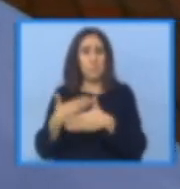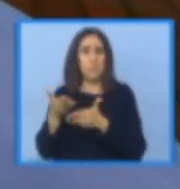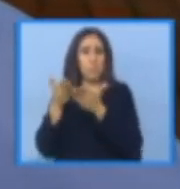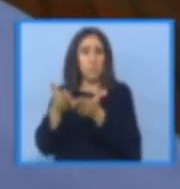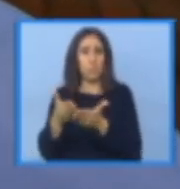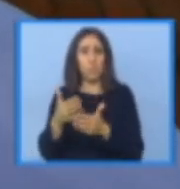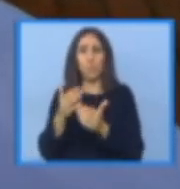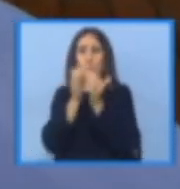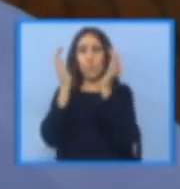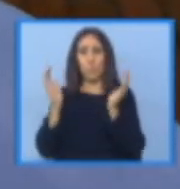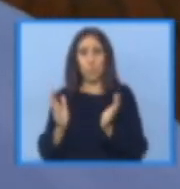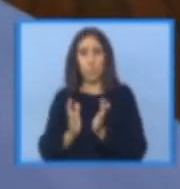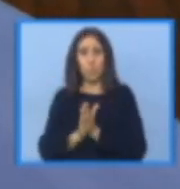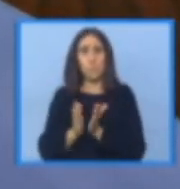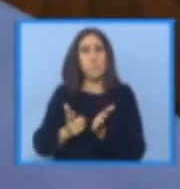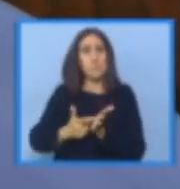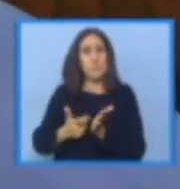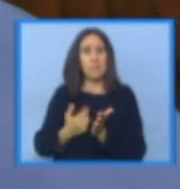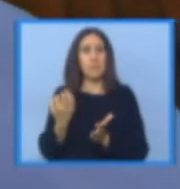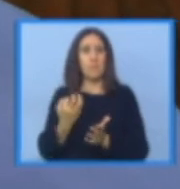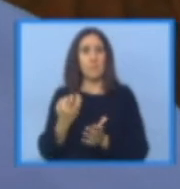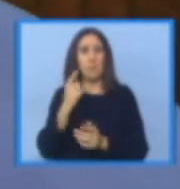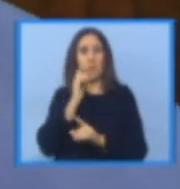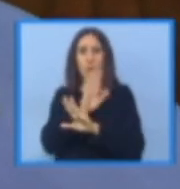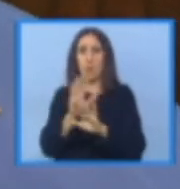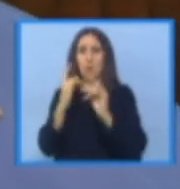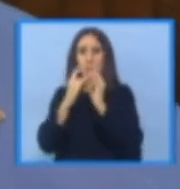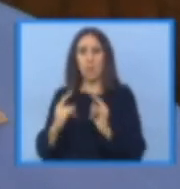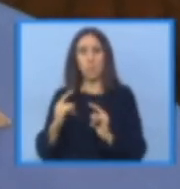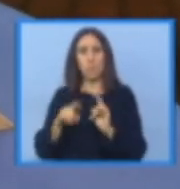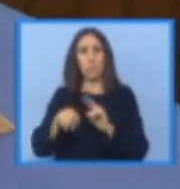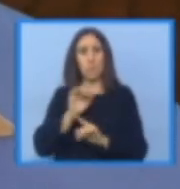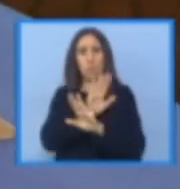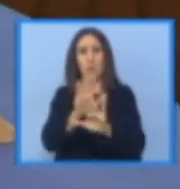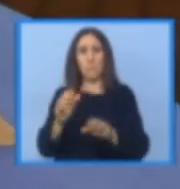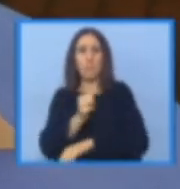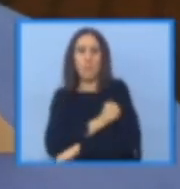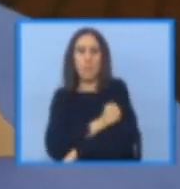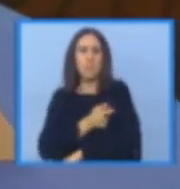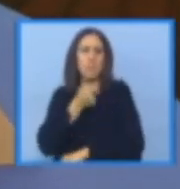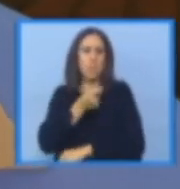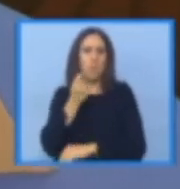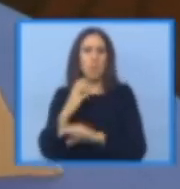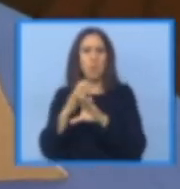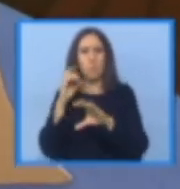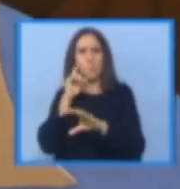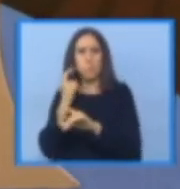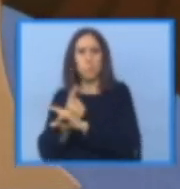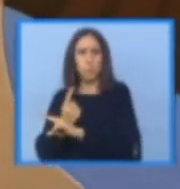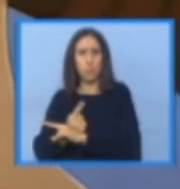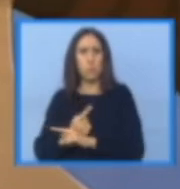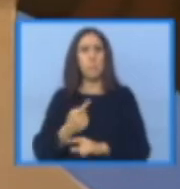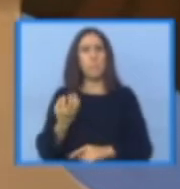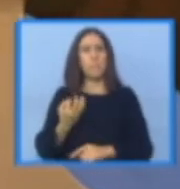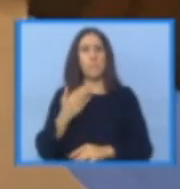também todos aqueles que precisam de ficar ainda nos campos de refugiados, em casas ainda alugadas, em contentores, para que